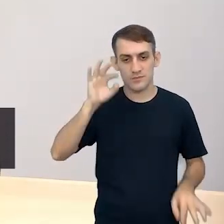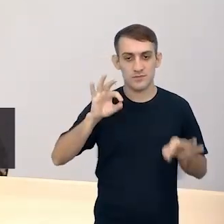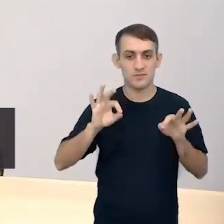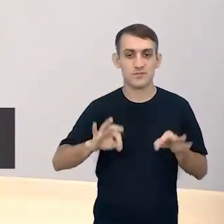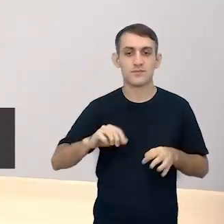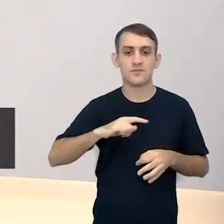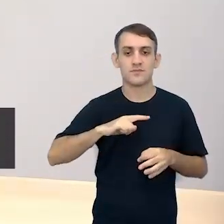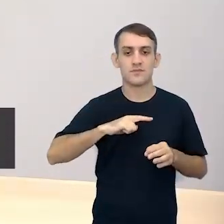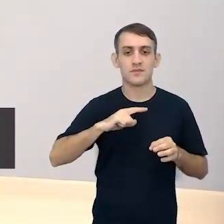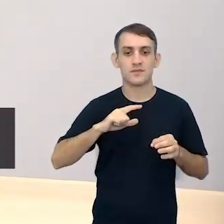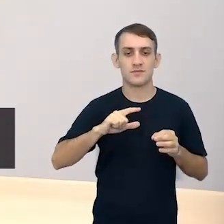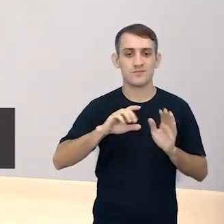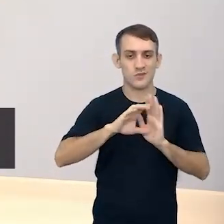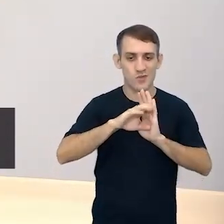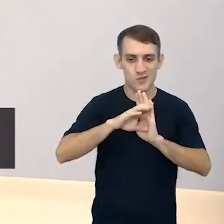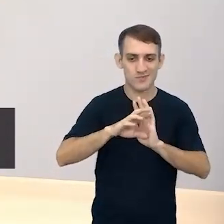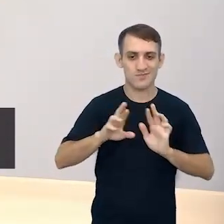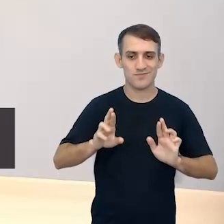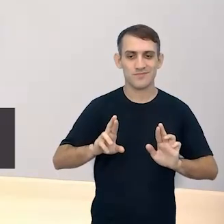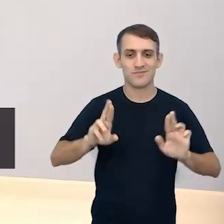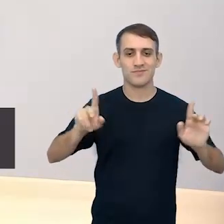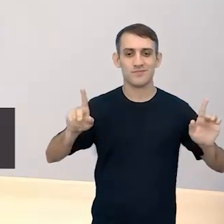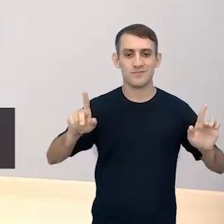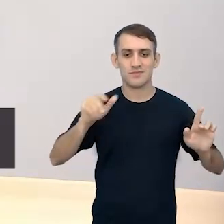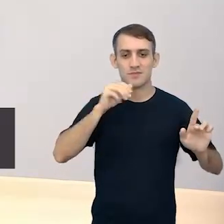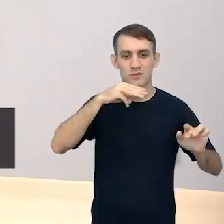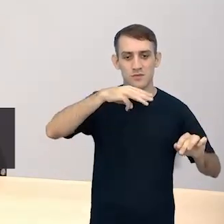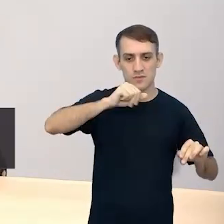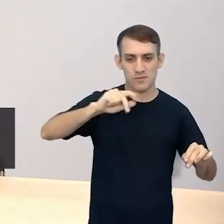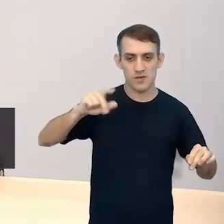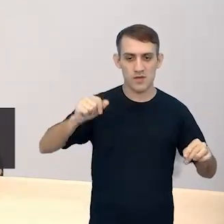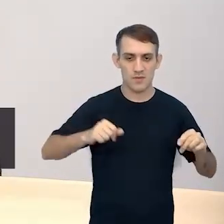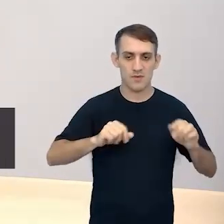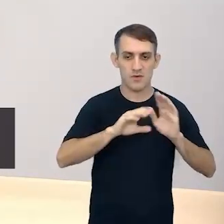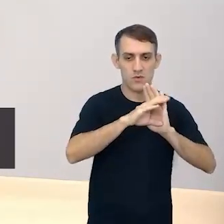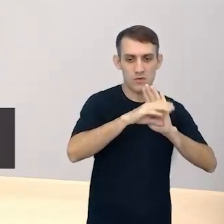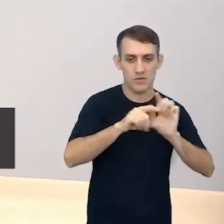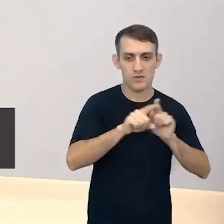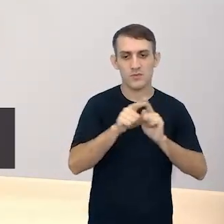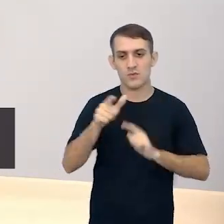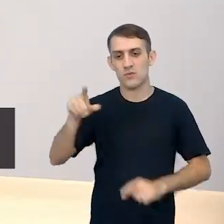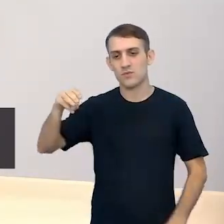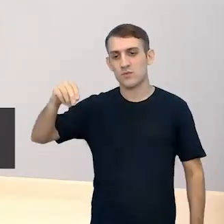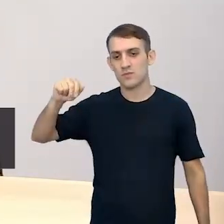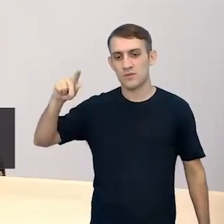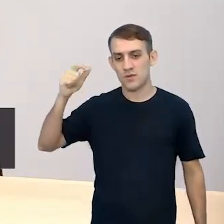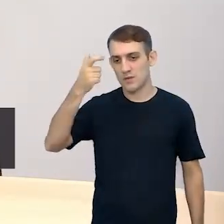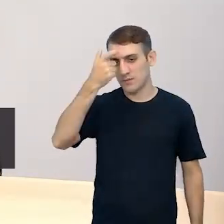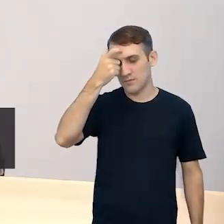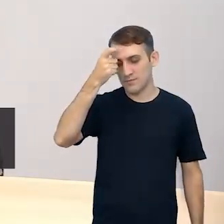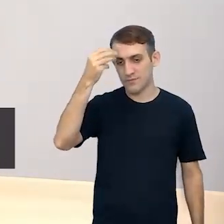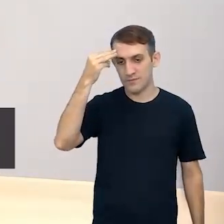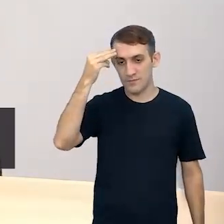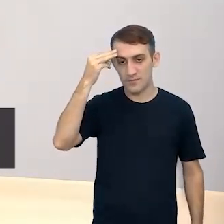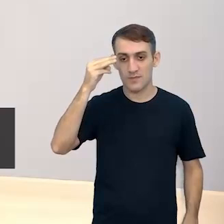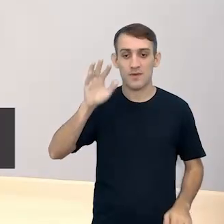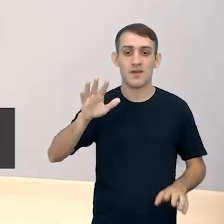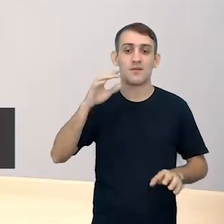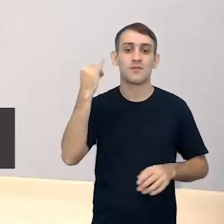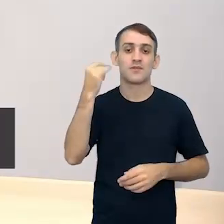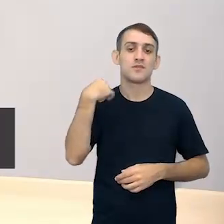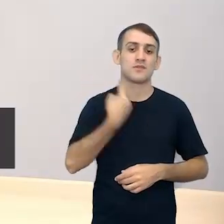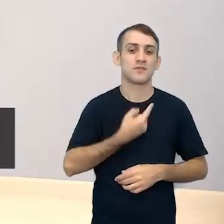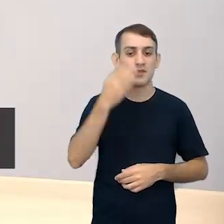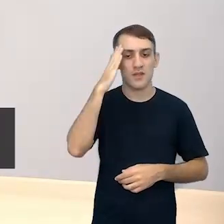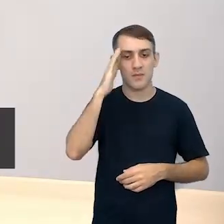são concepções totalmente diferentes, tanto do mapa conceitual quanto do mapa mental. E é importante saber diferenciar um do